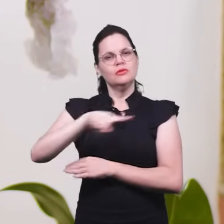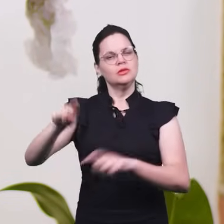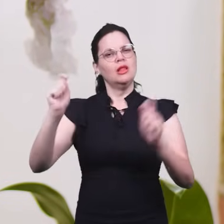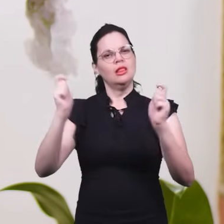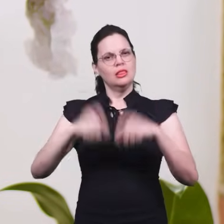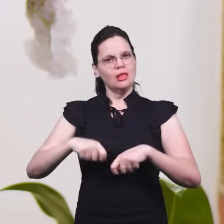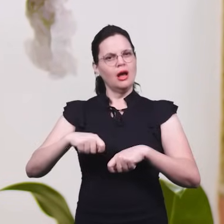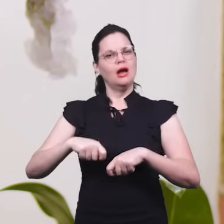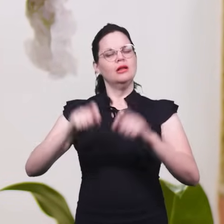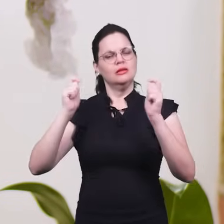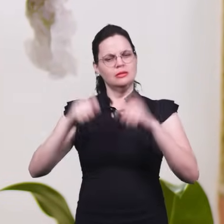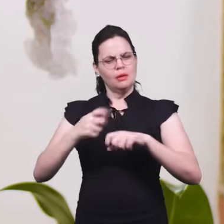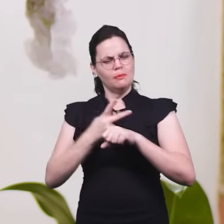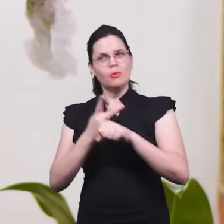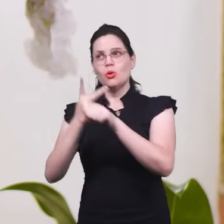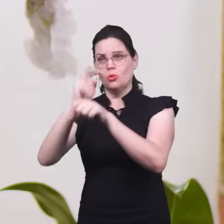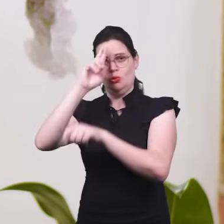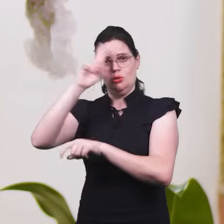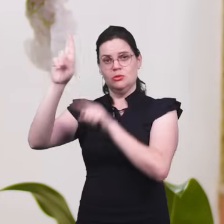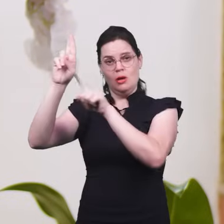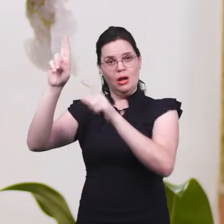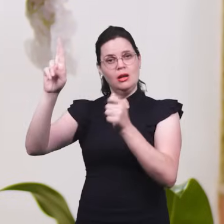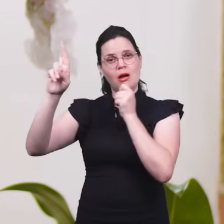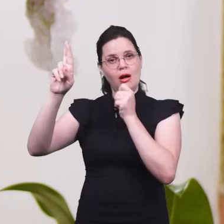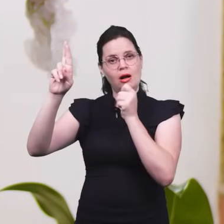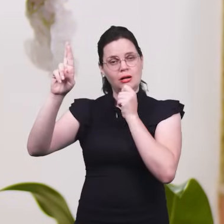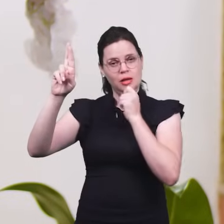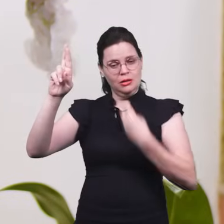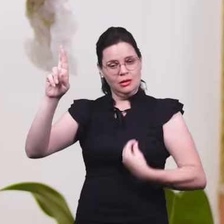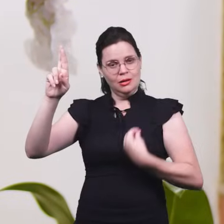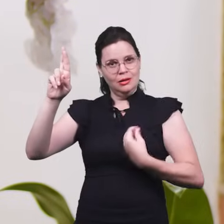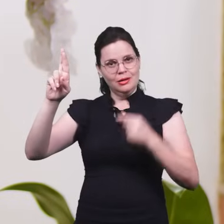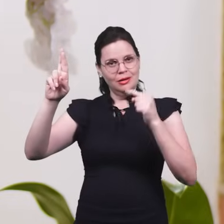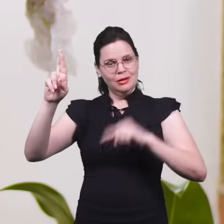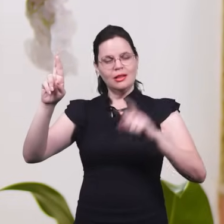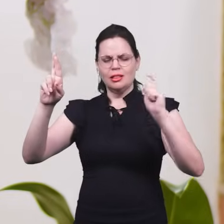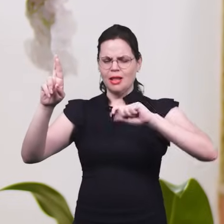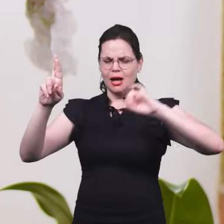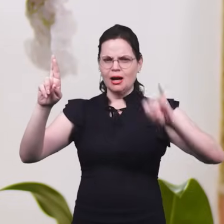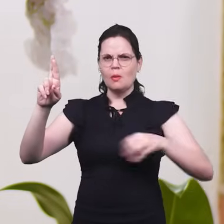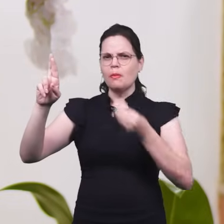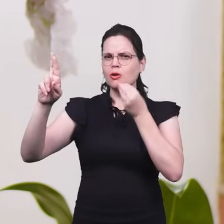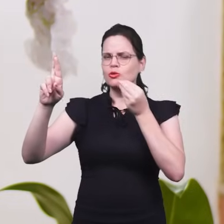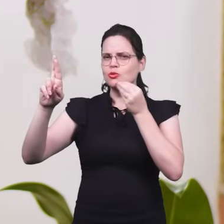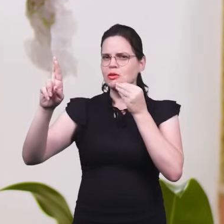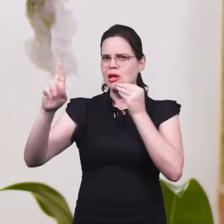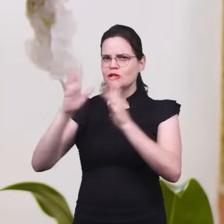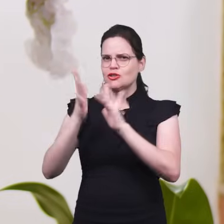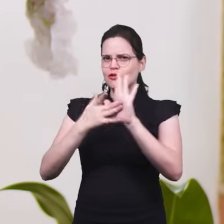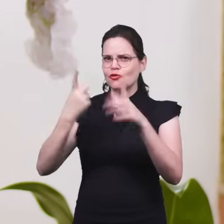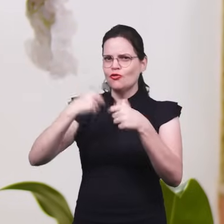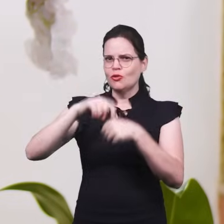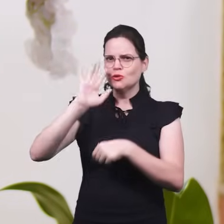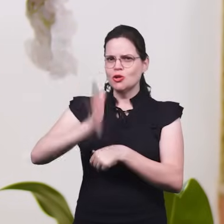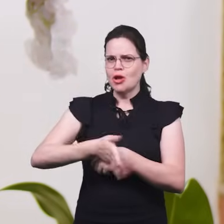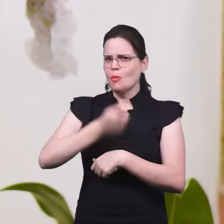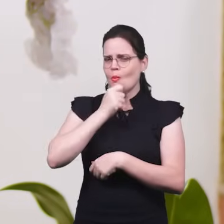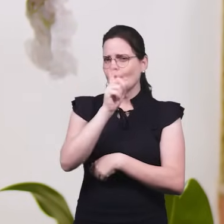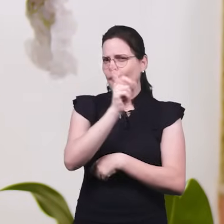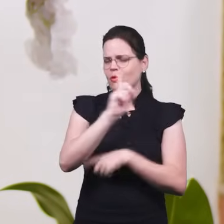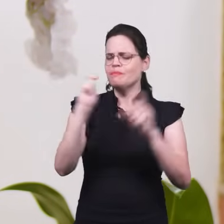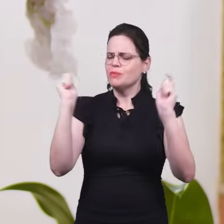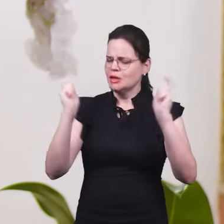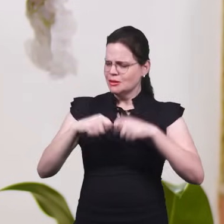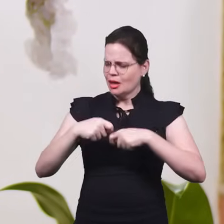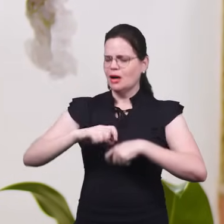Ele ainda está aqui. Nós ainda temos a oportunidade de estar buscando, a nossa alma ainda pode buscar esse